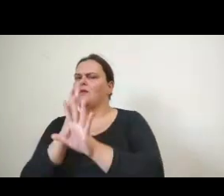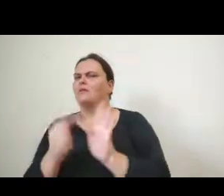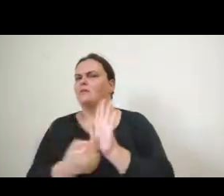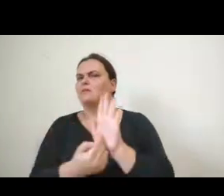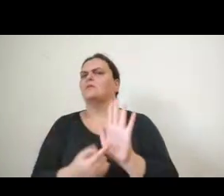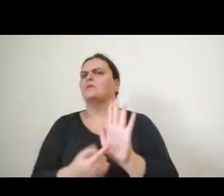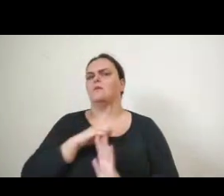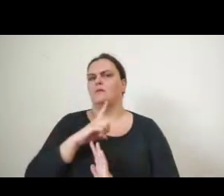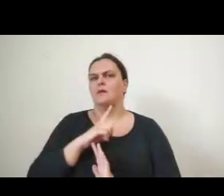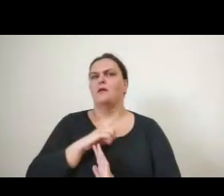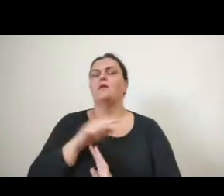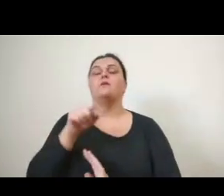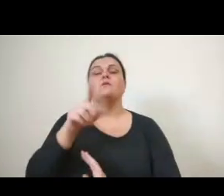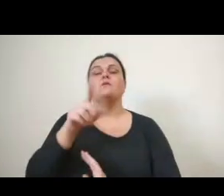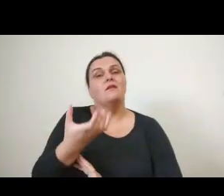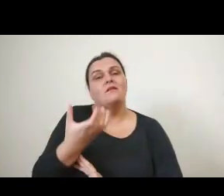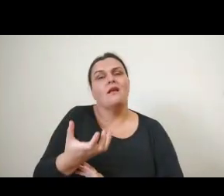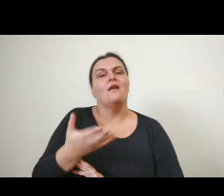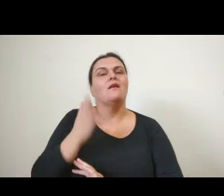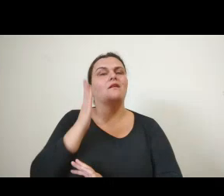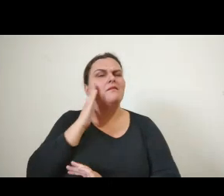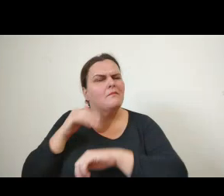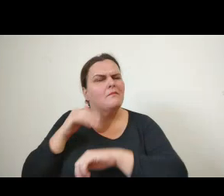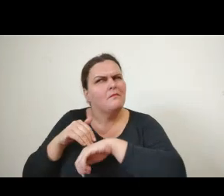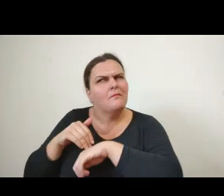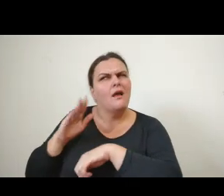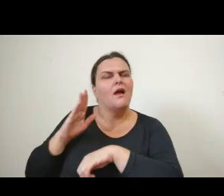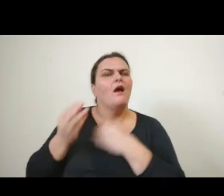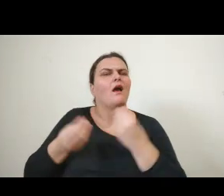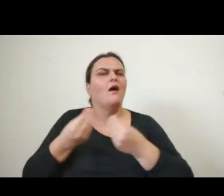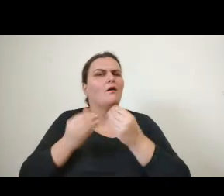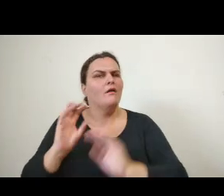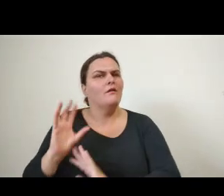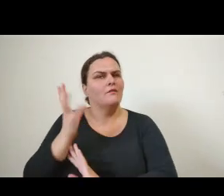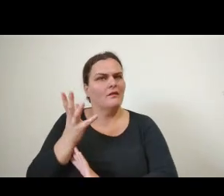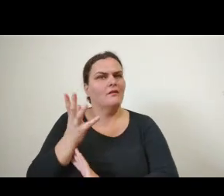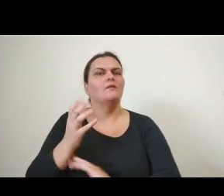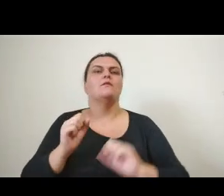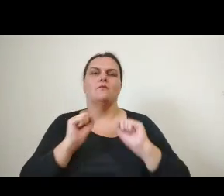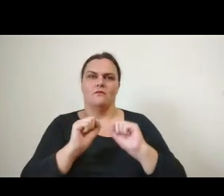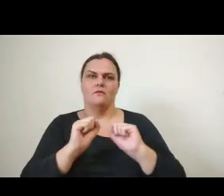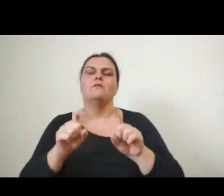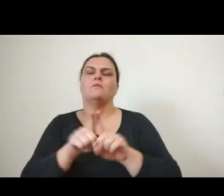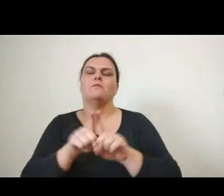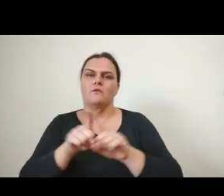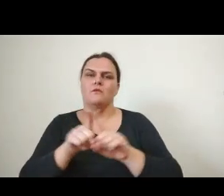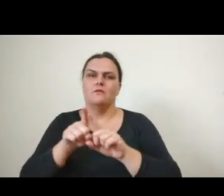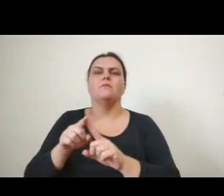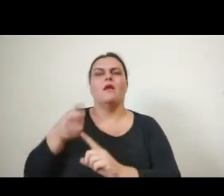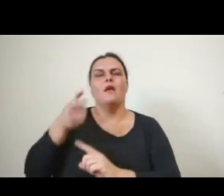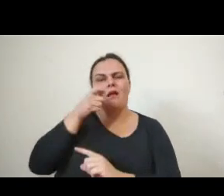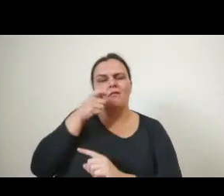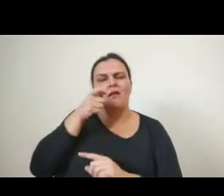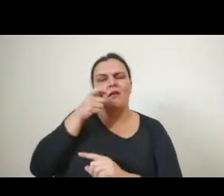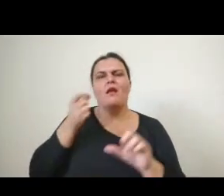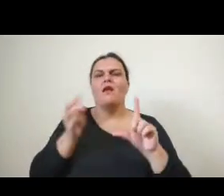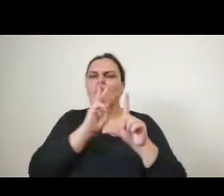saber mais, sobre o assunto, sobre, os assuntos tratados aqui nessa apresentação.